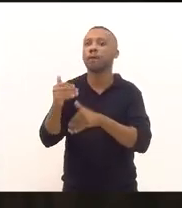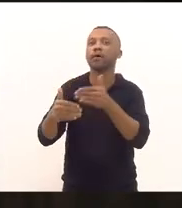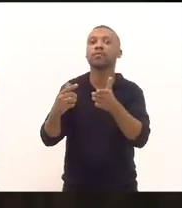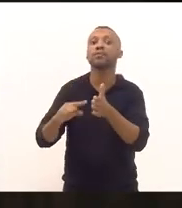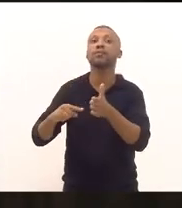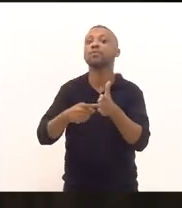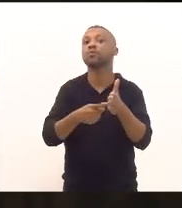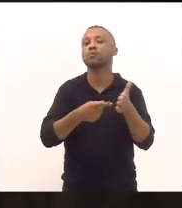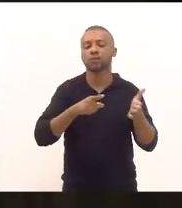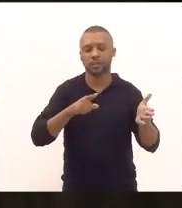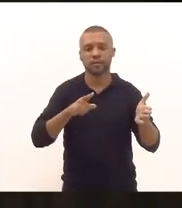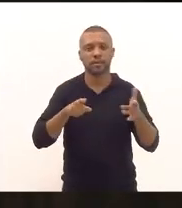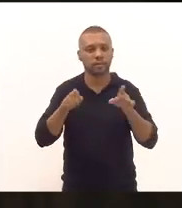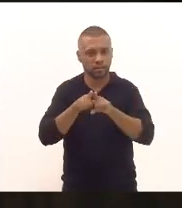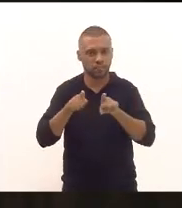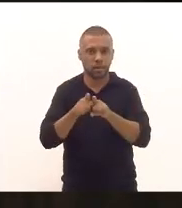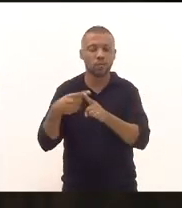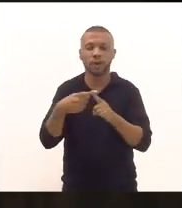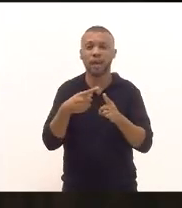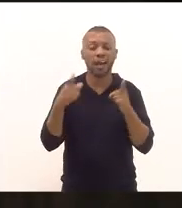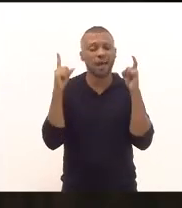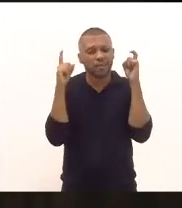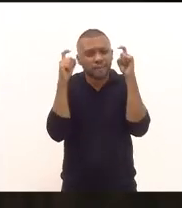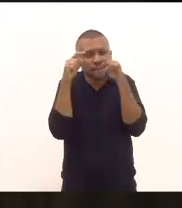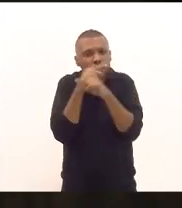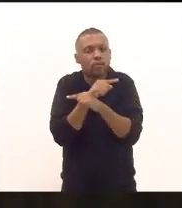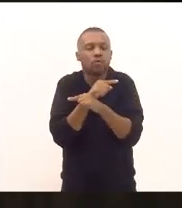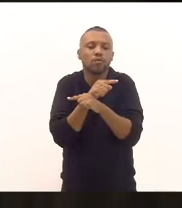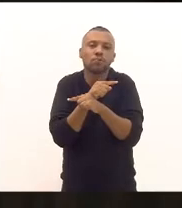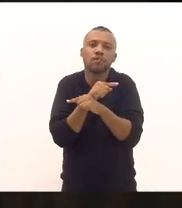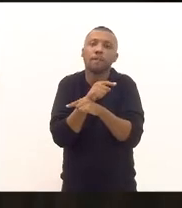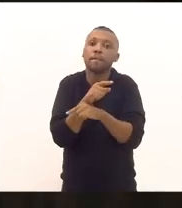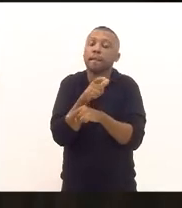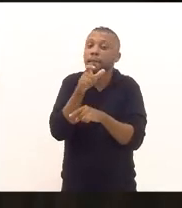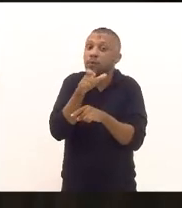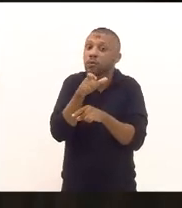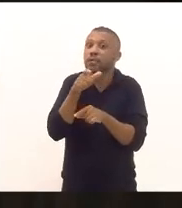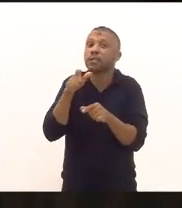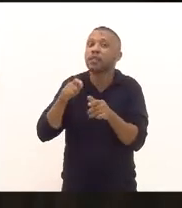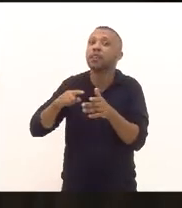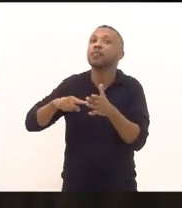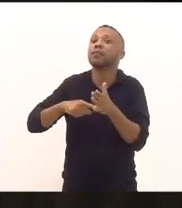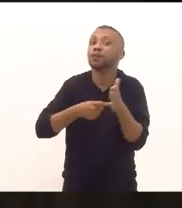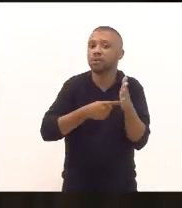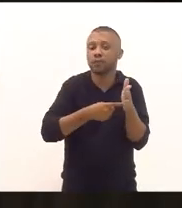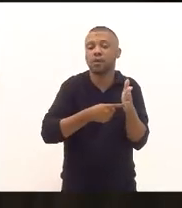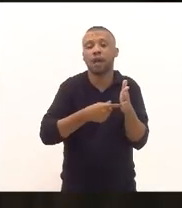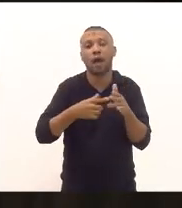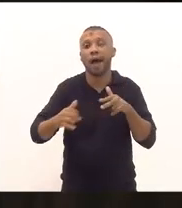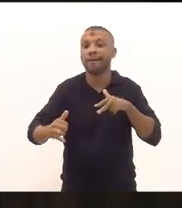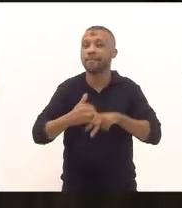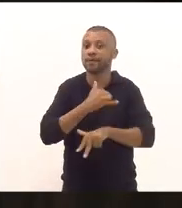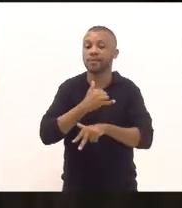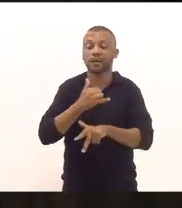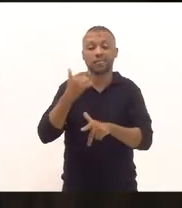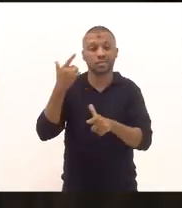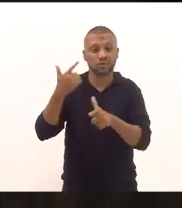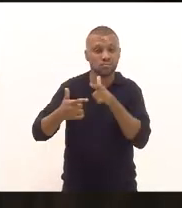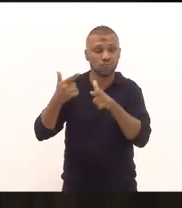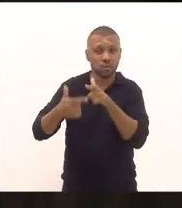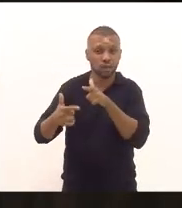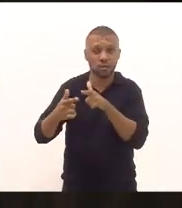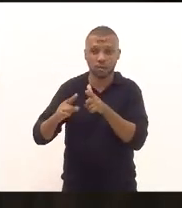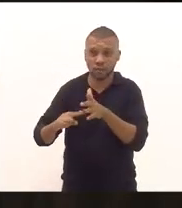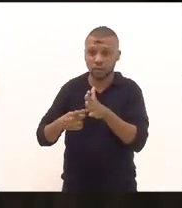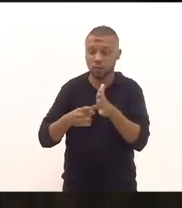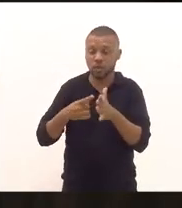né porque é muito difícil gente para quem denuncia é a vítima que sofre as consequências da